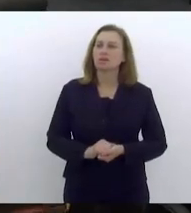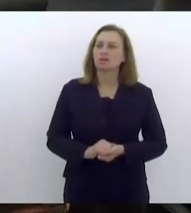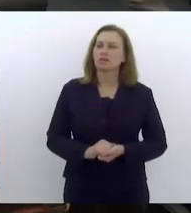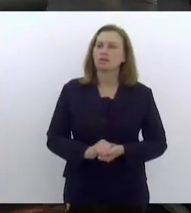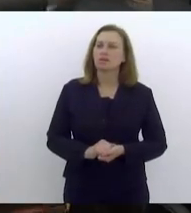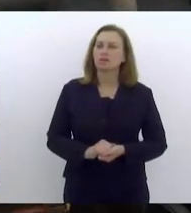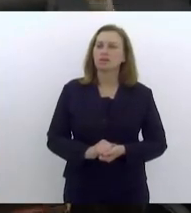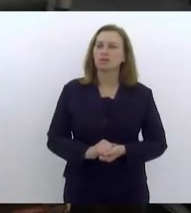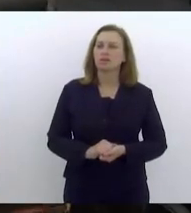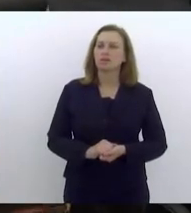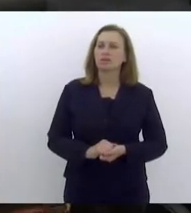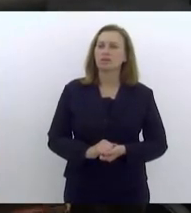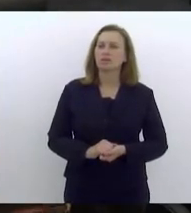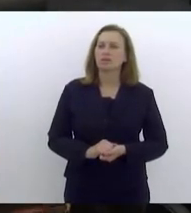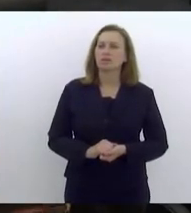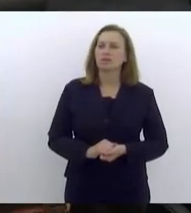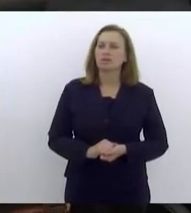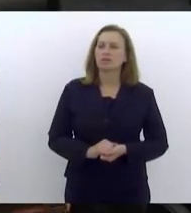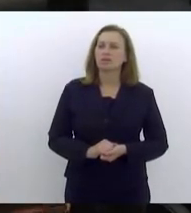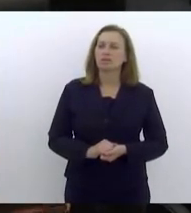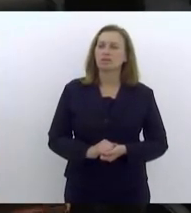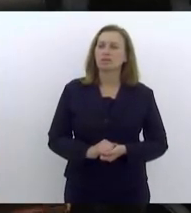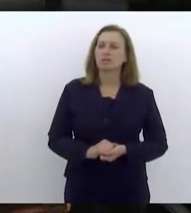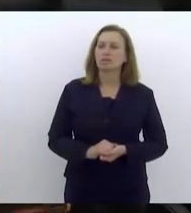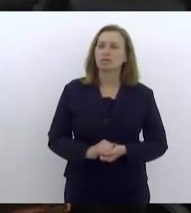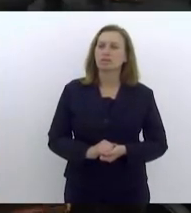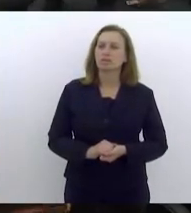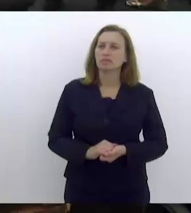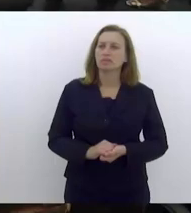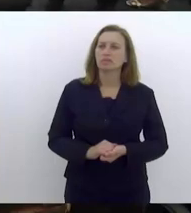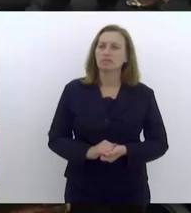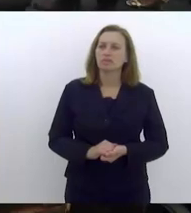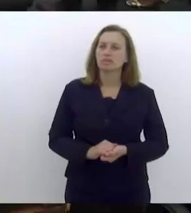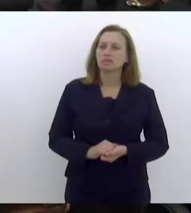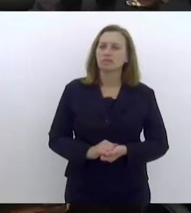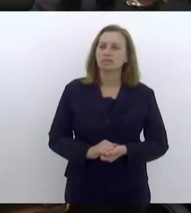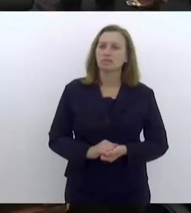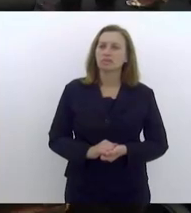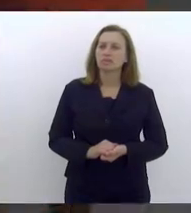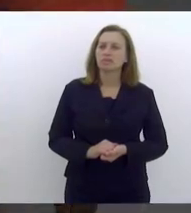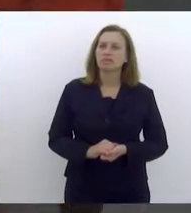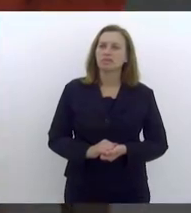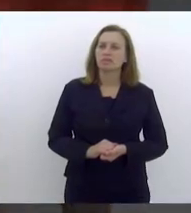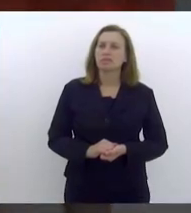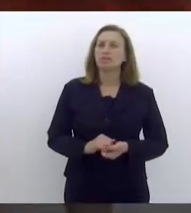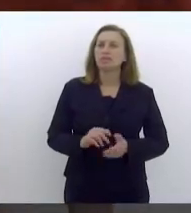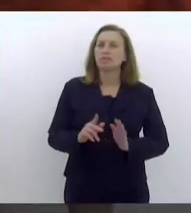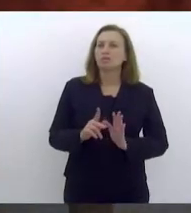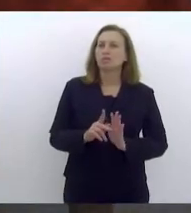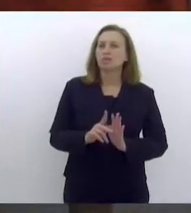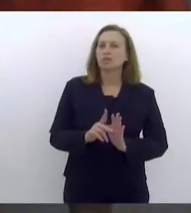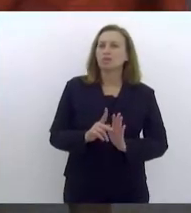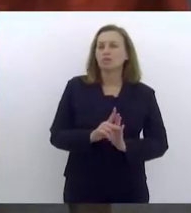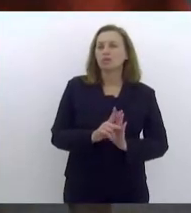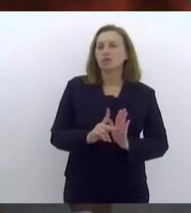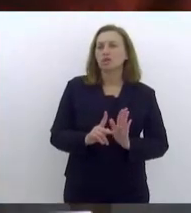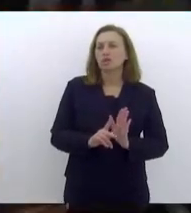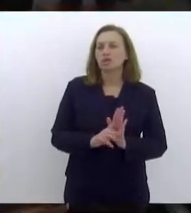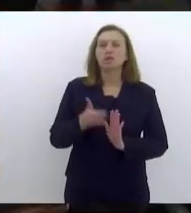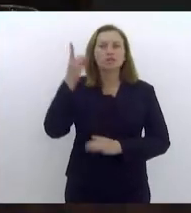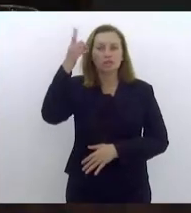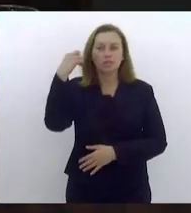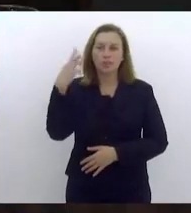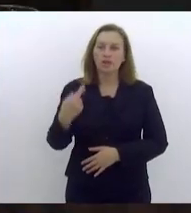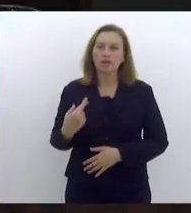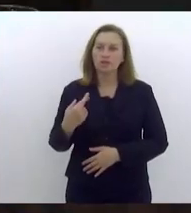Mas eu acho que eles pediram para inversão de... Já sei. O projeto de autoria da deputada Renata, que assegura o direito à realização